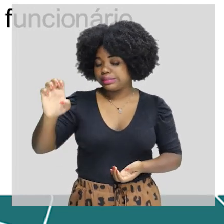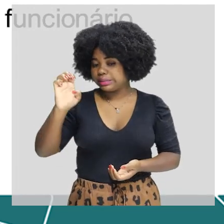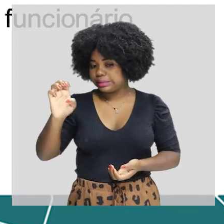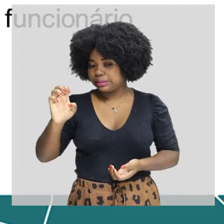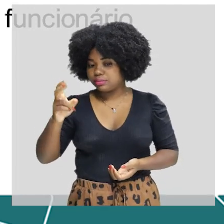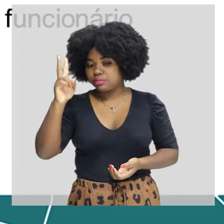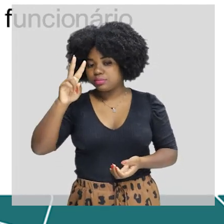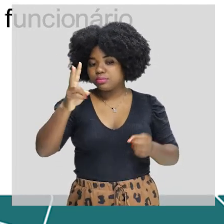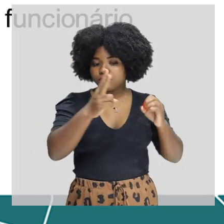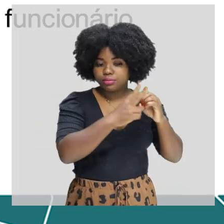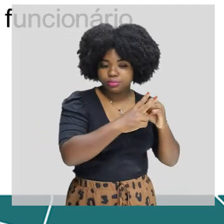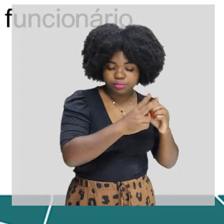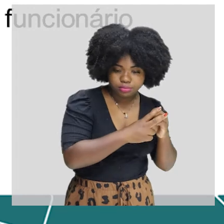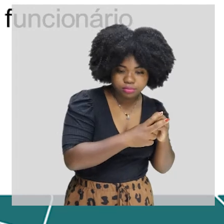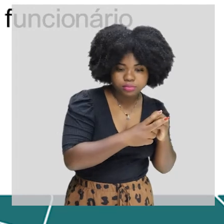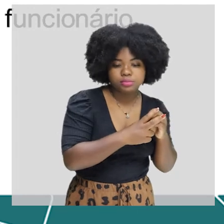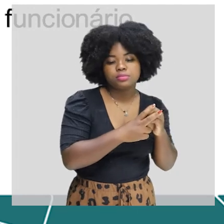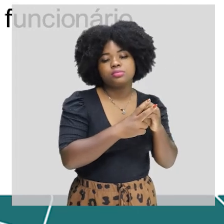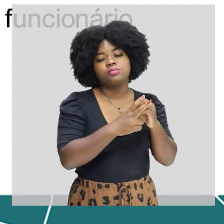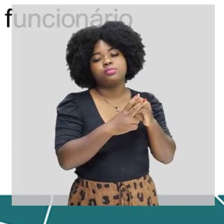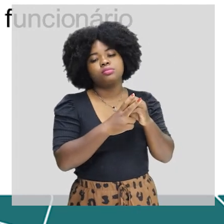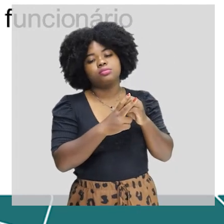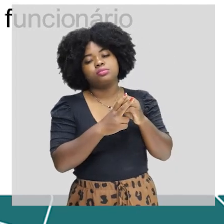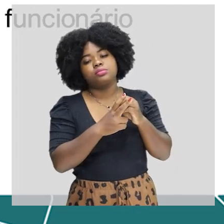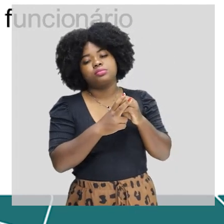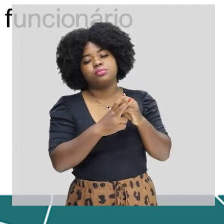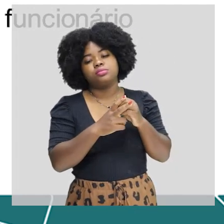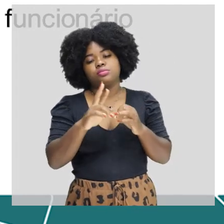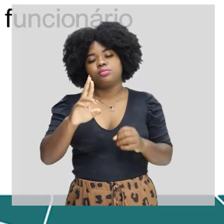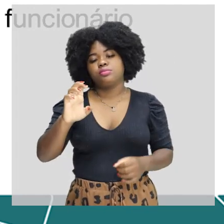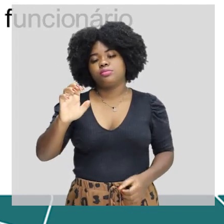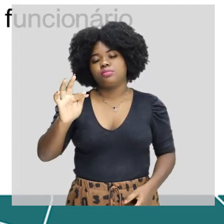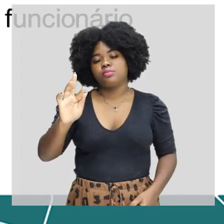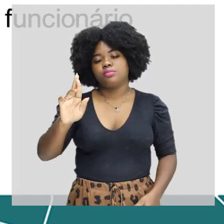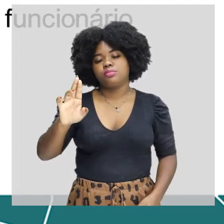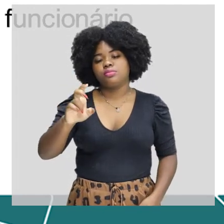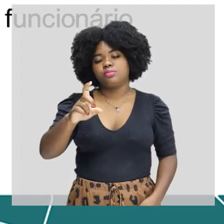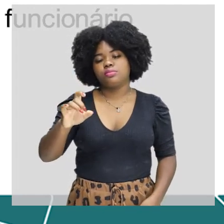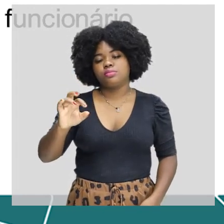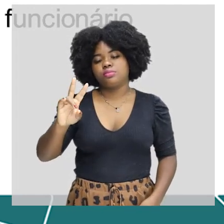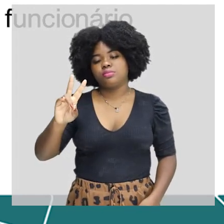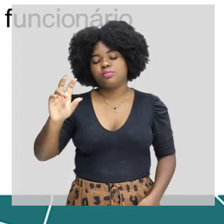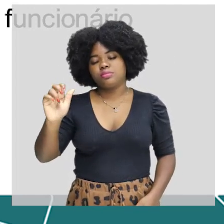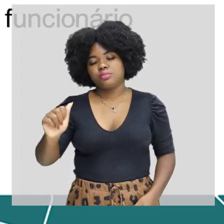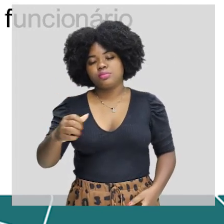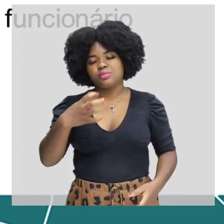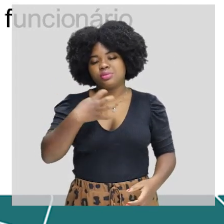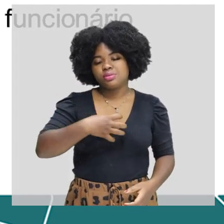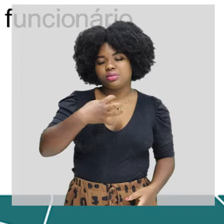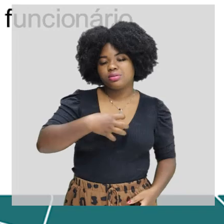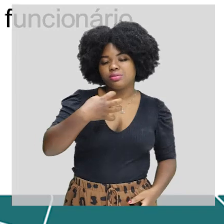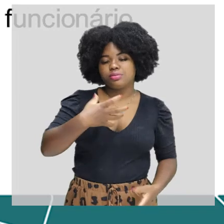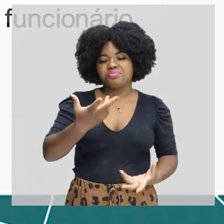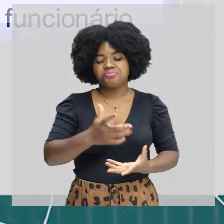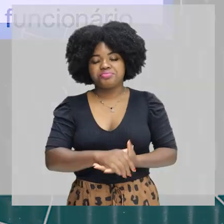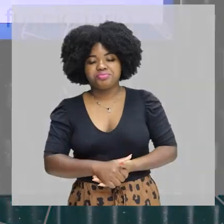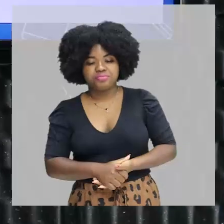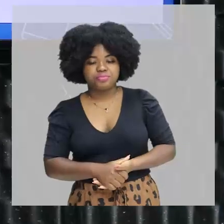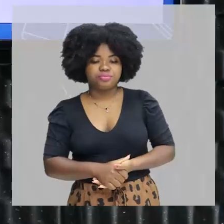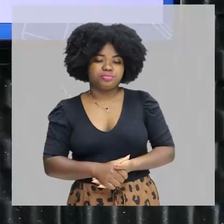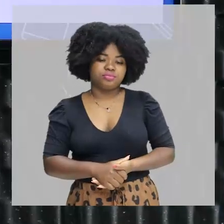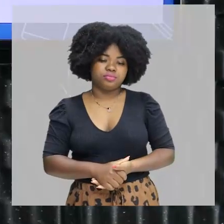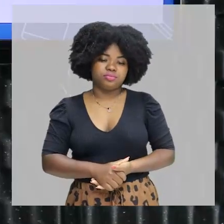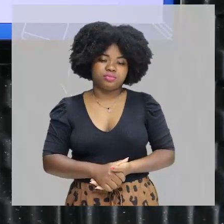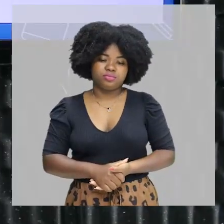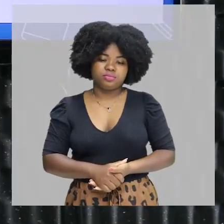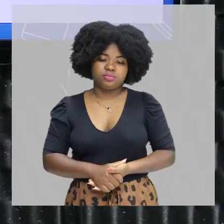daqueles verbos que são ações reflexivas? Zangar-se, pentear-se,